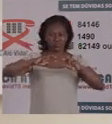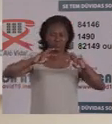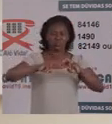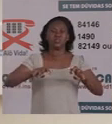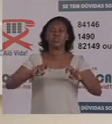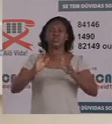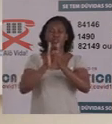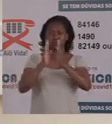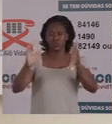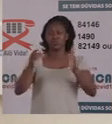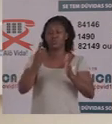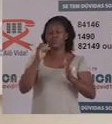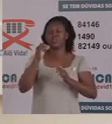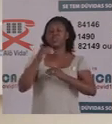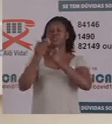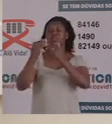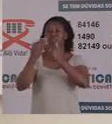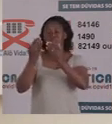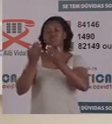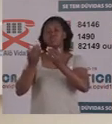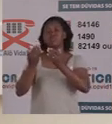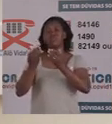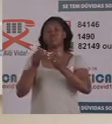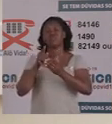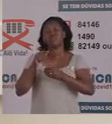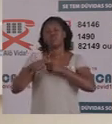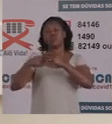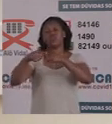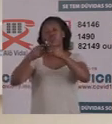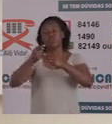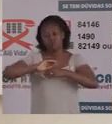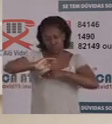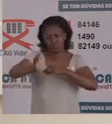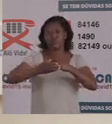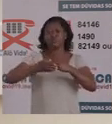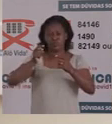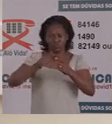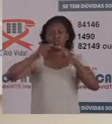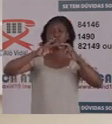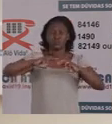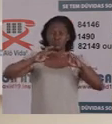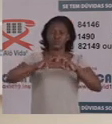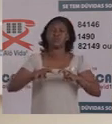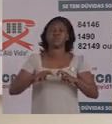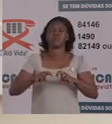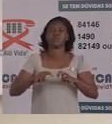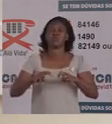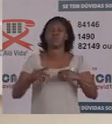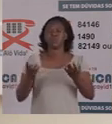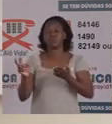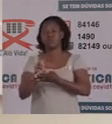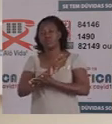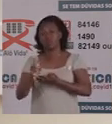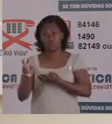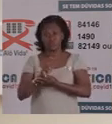contamos com este processo de retestagem para eventualmente darmos como fim o